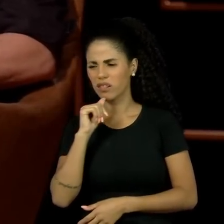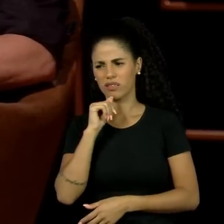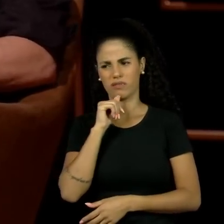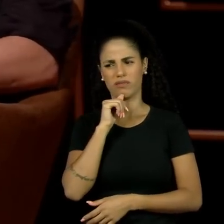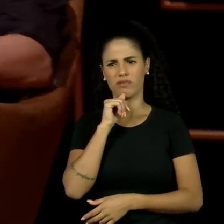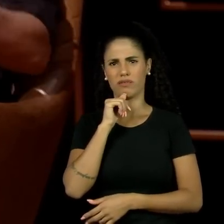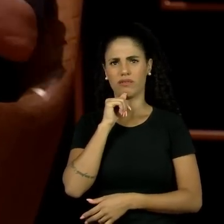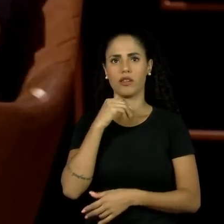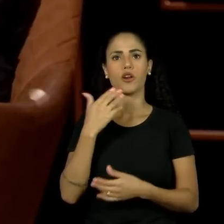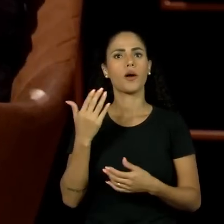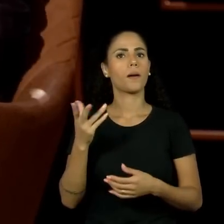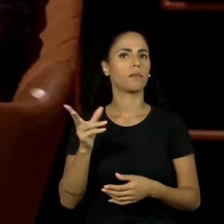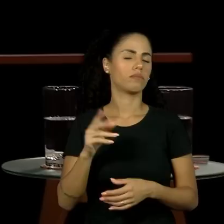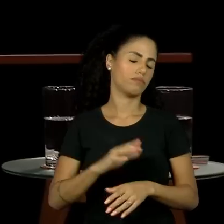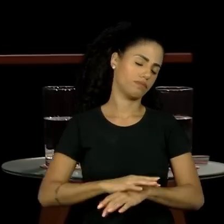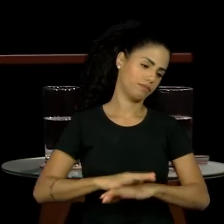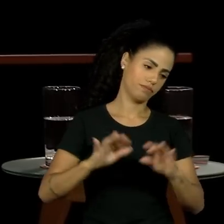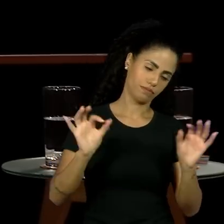Pronto, me provocou.